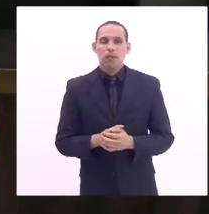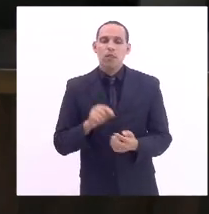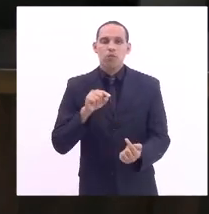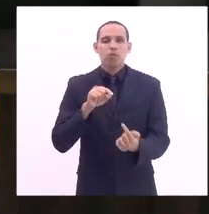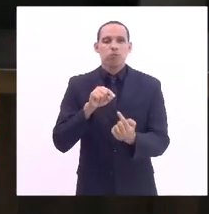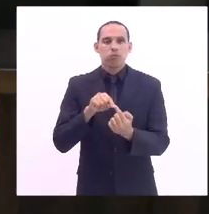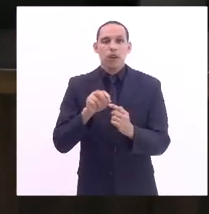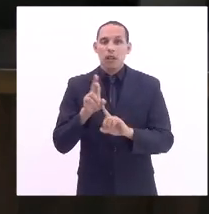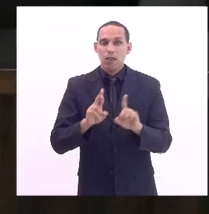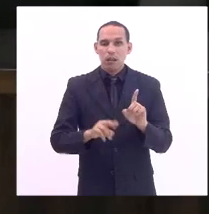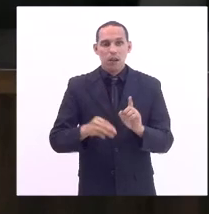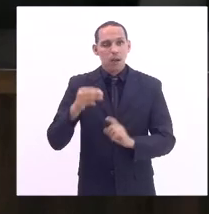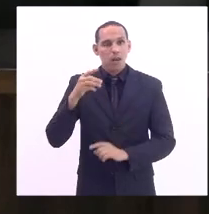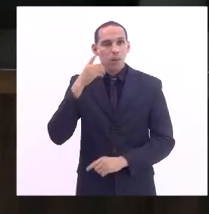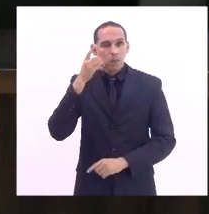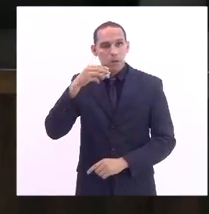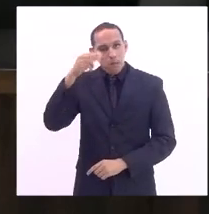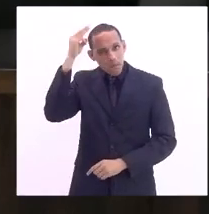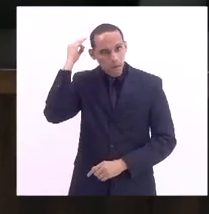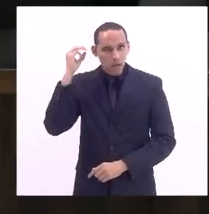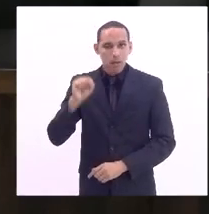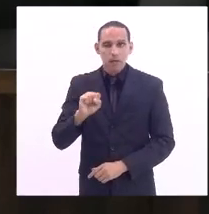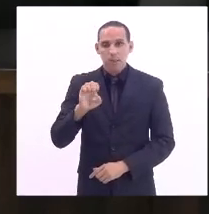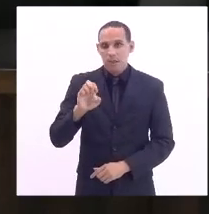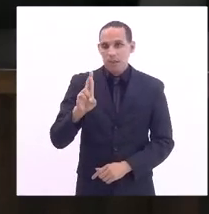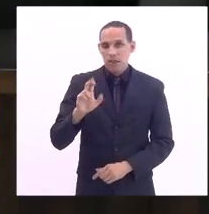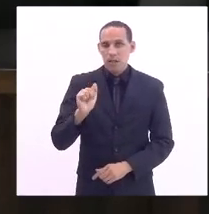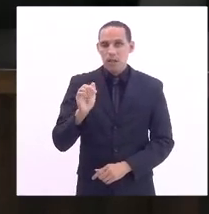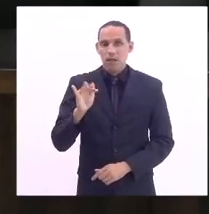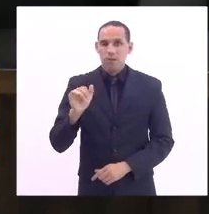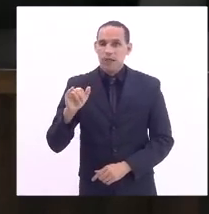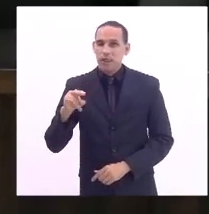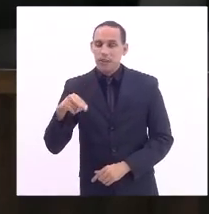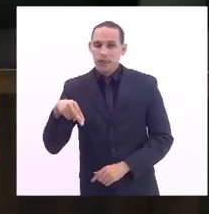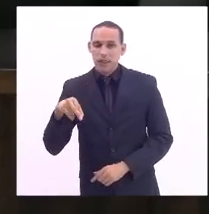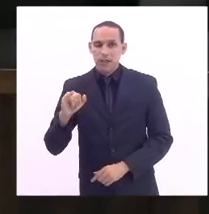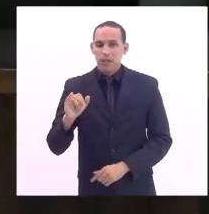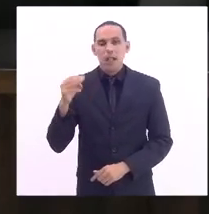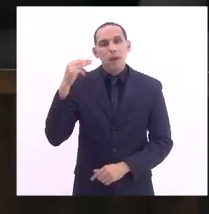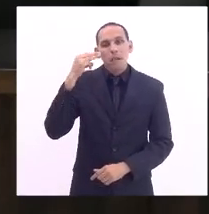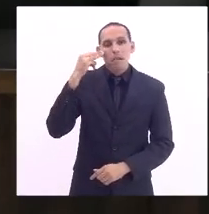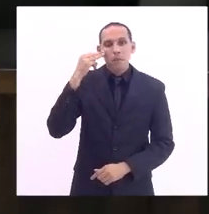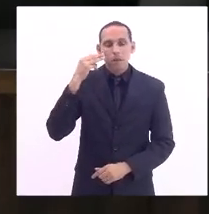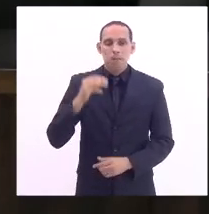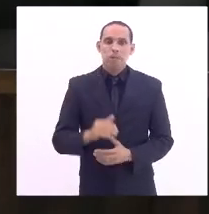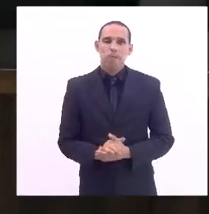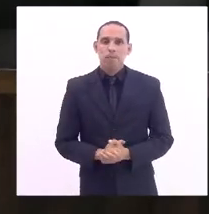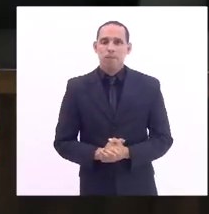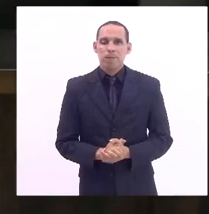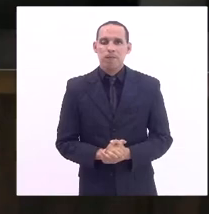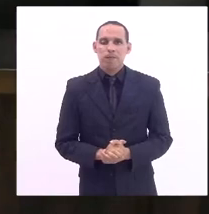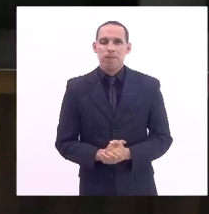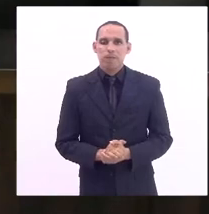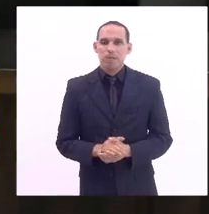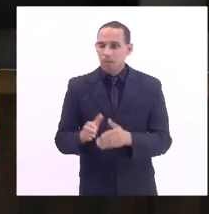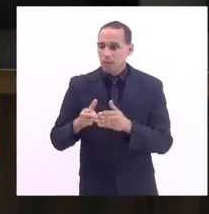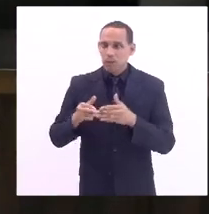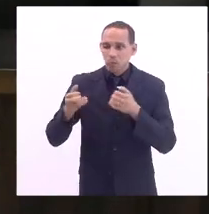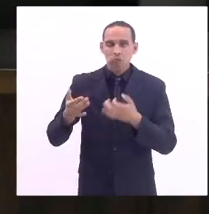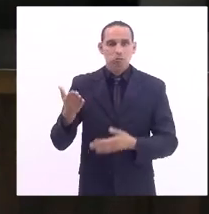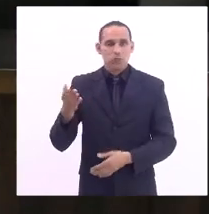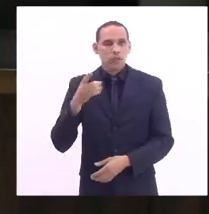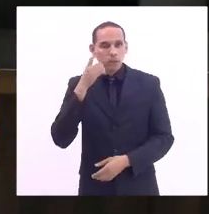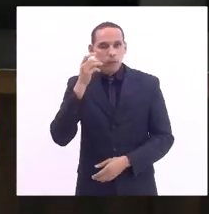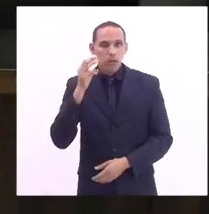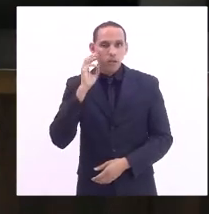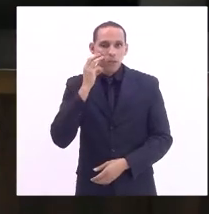favorável. Relatores, deputado Márcio Pacheco, Flávio Serafini, Mônica Francisco e Márcio Pacheco. Em questão de ordem, deputado Valdeir